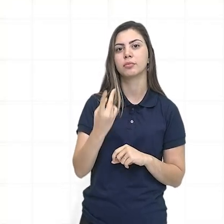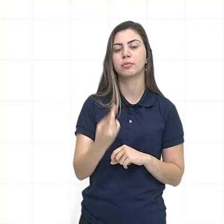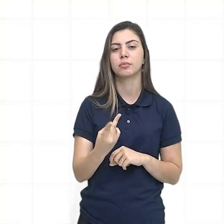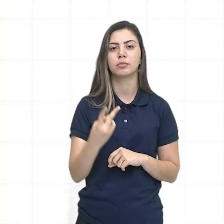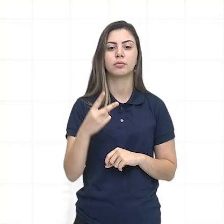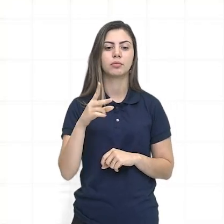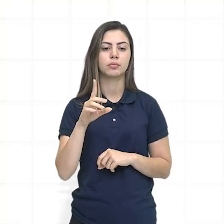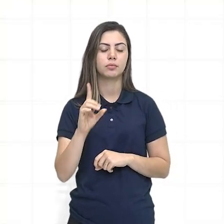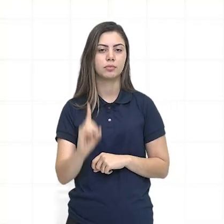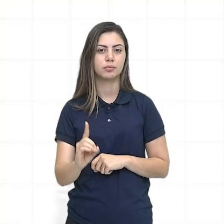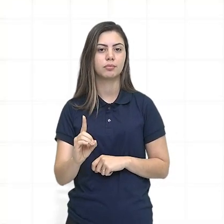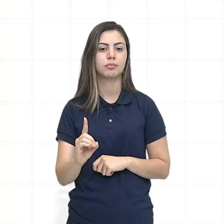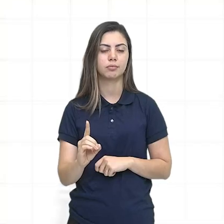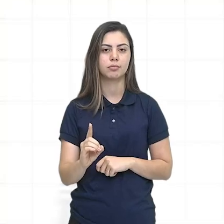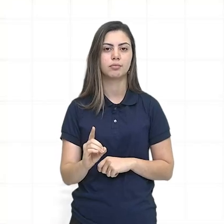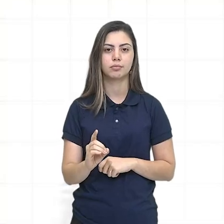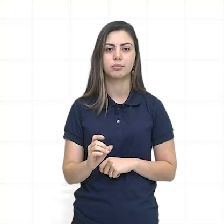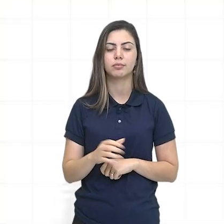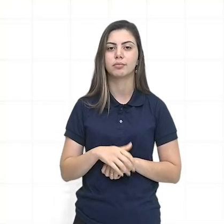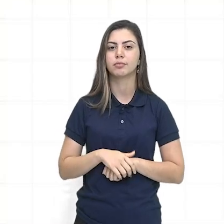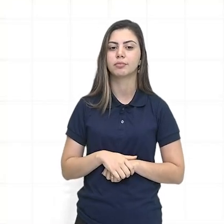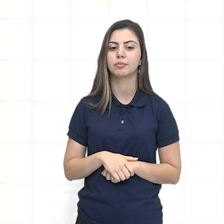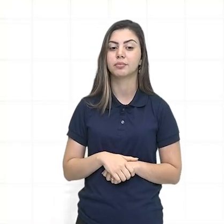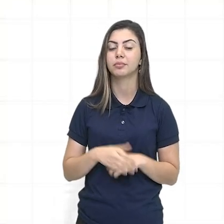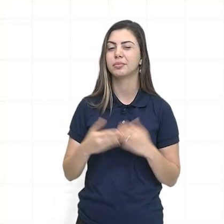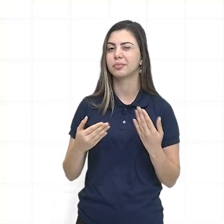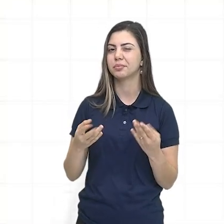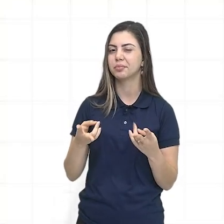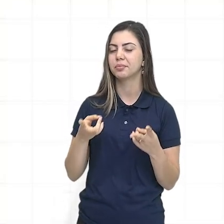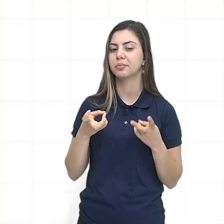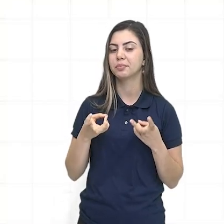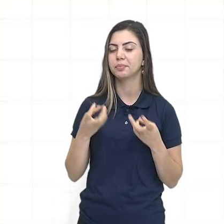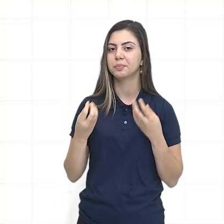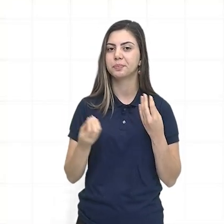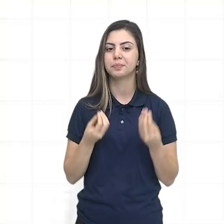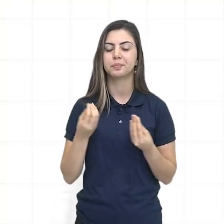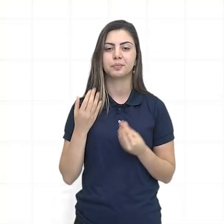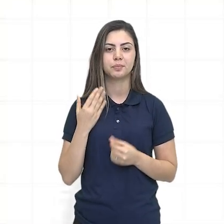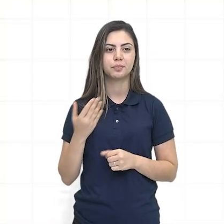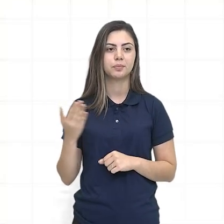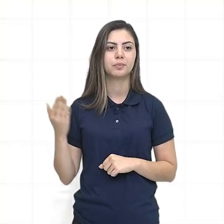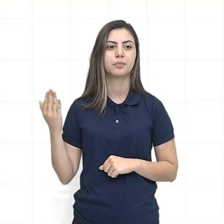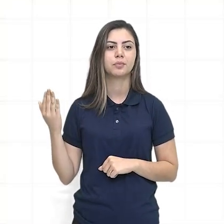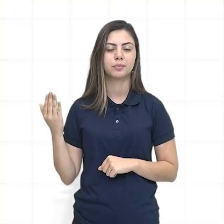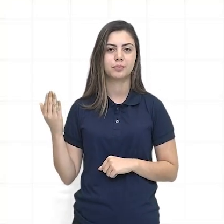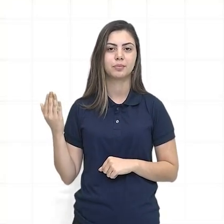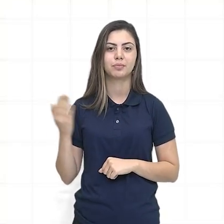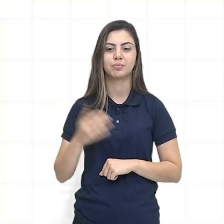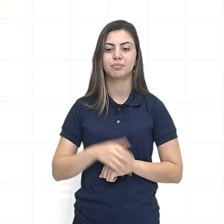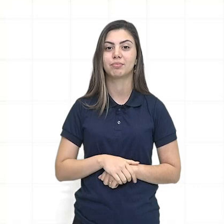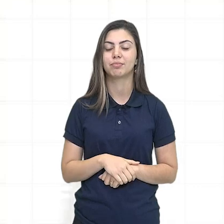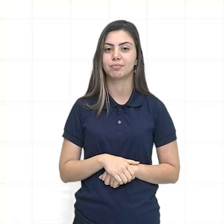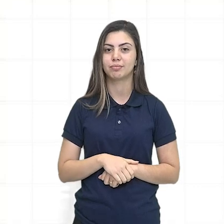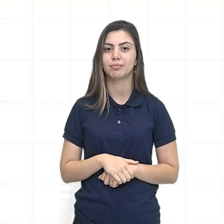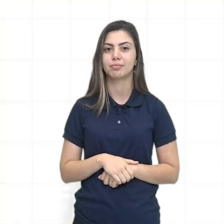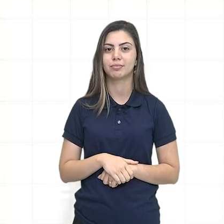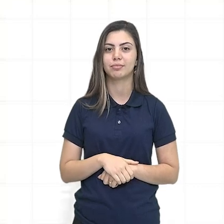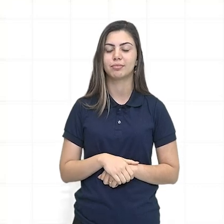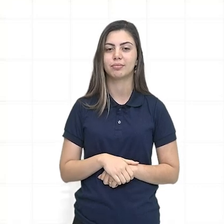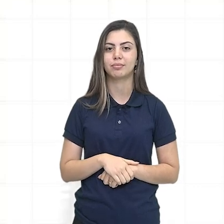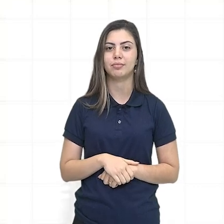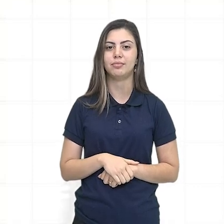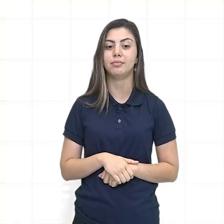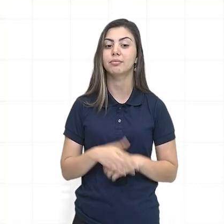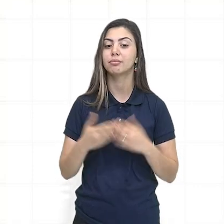certo? Feita pelos polígonos. Então, observem aqui a ideia, olha. Então, muito bem. Então, nós temos